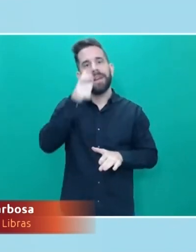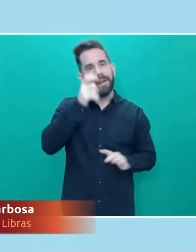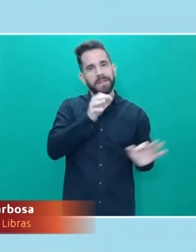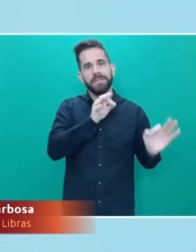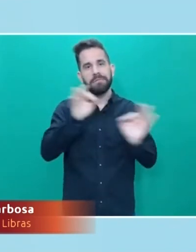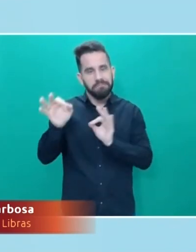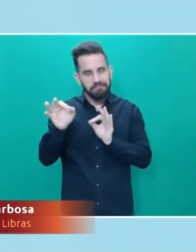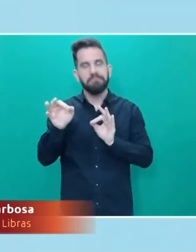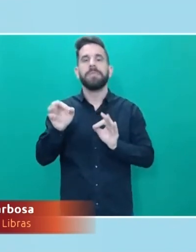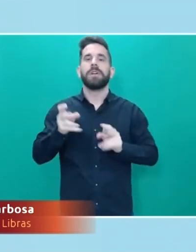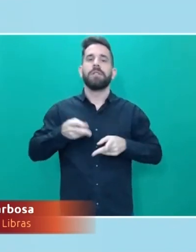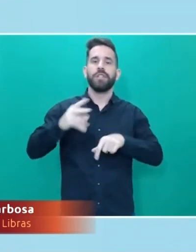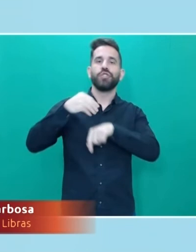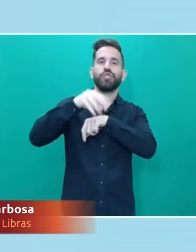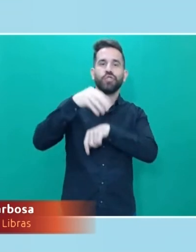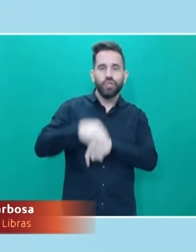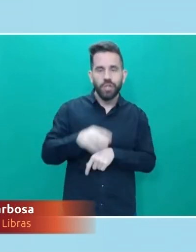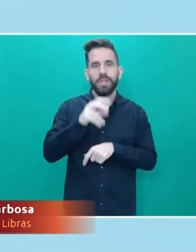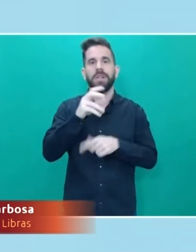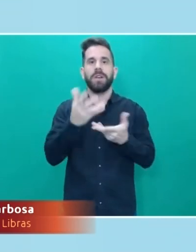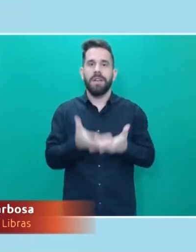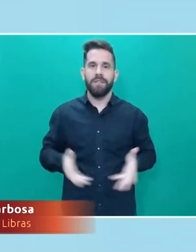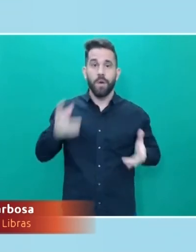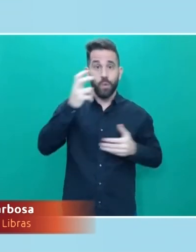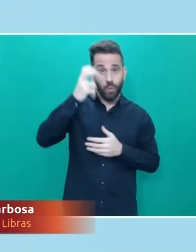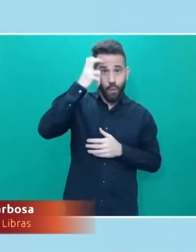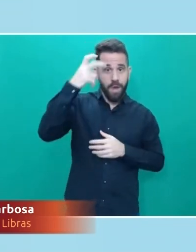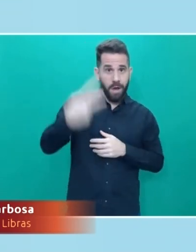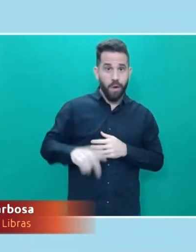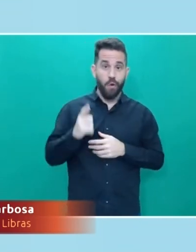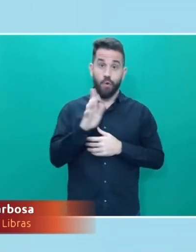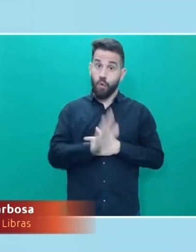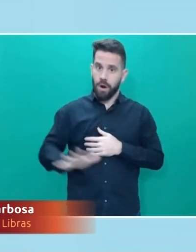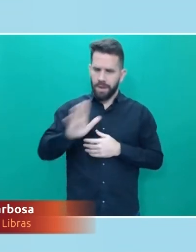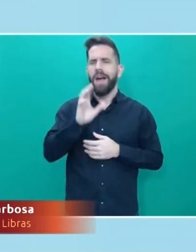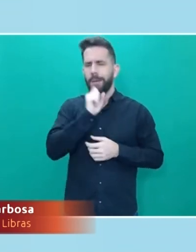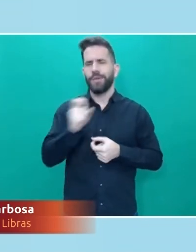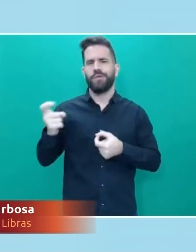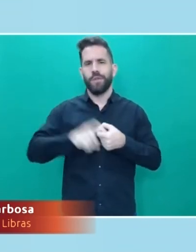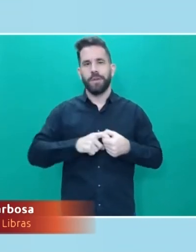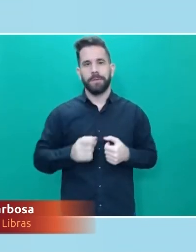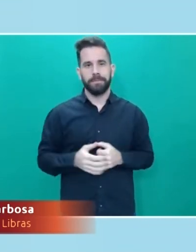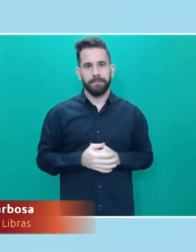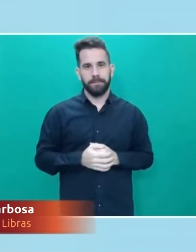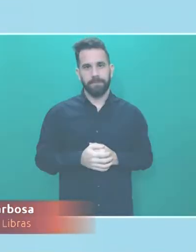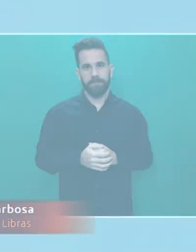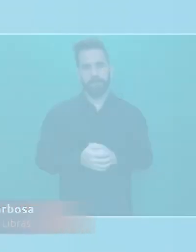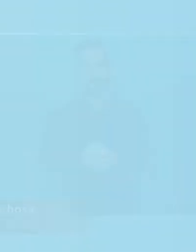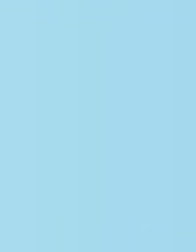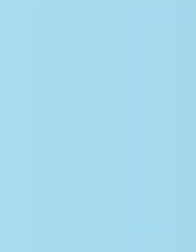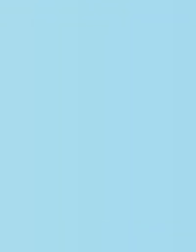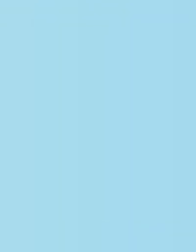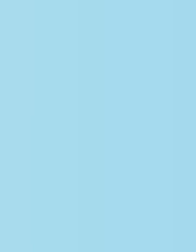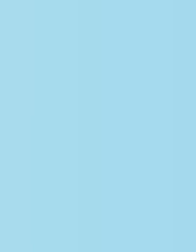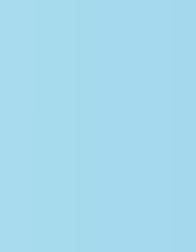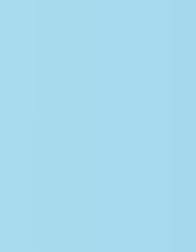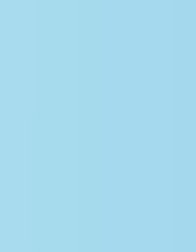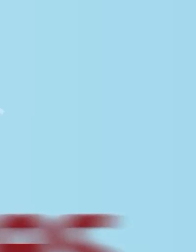algumas dicas sobre eventos culturais que estão acontecendo aqui em Goiânia. Não sai daí não, Conexões volta rapidinho.